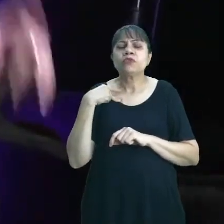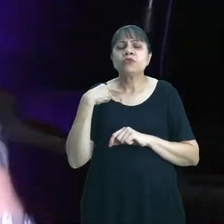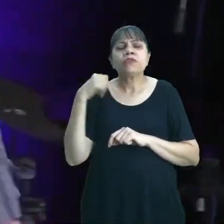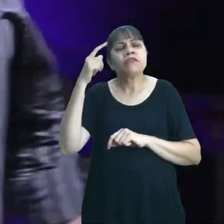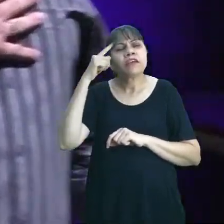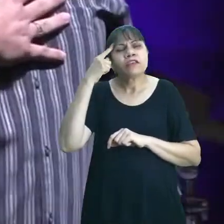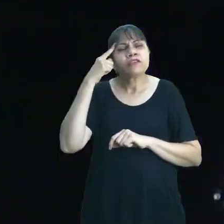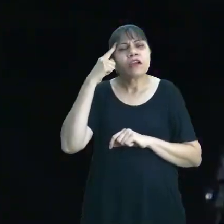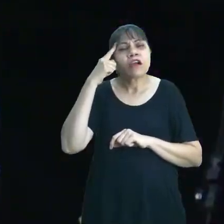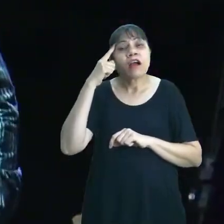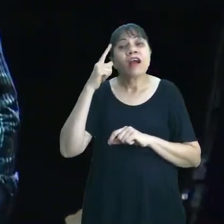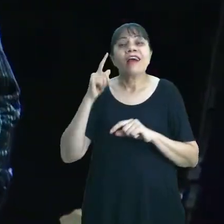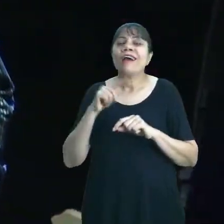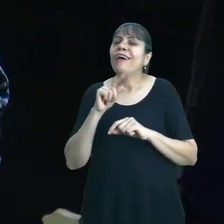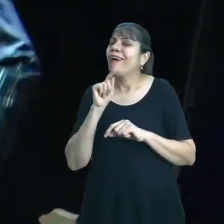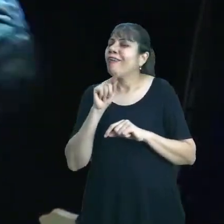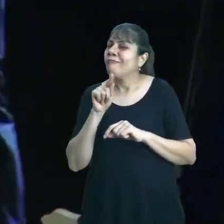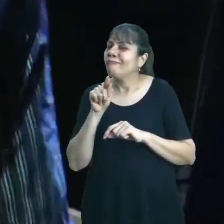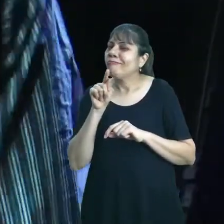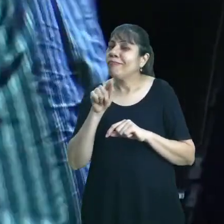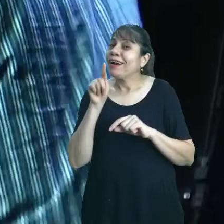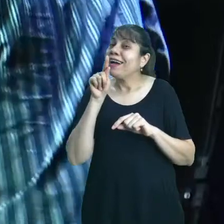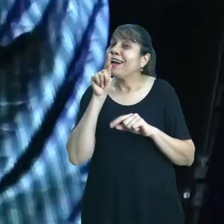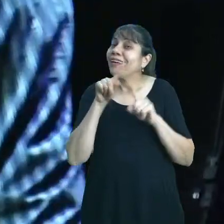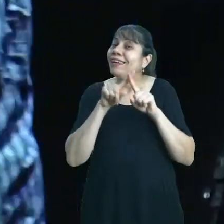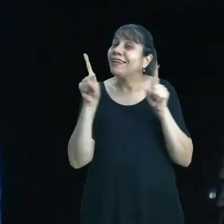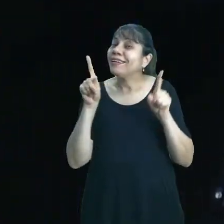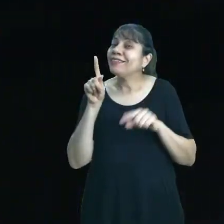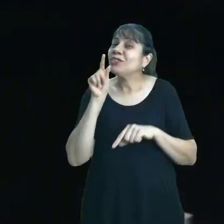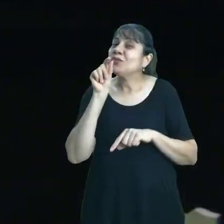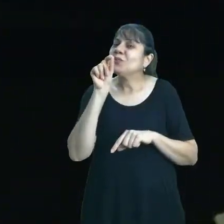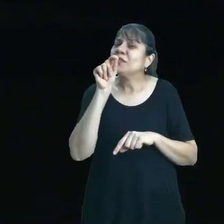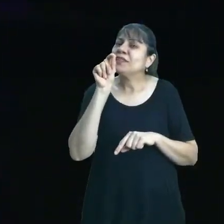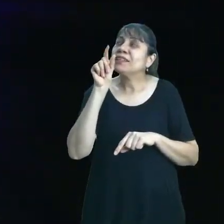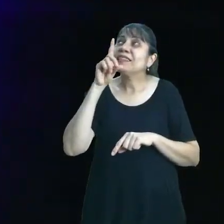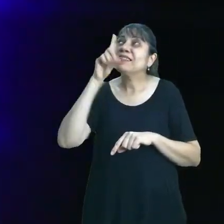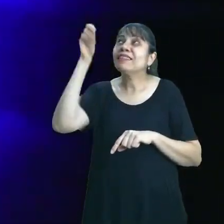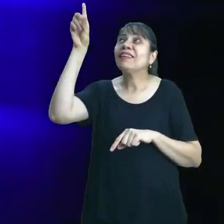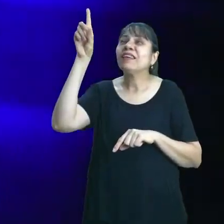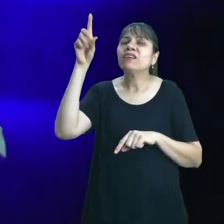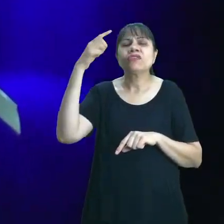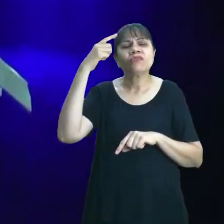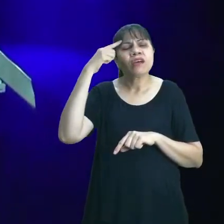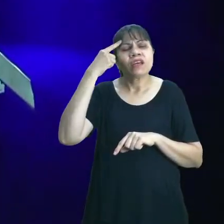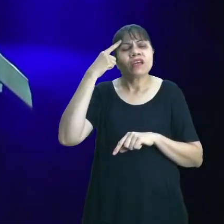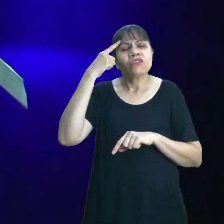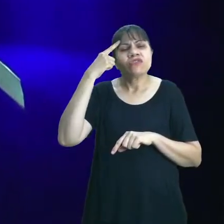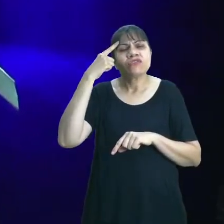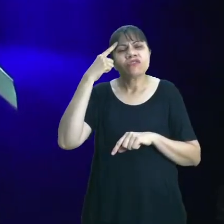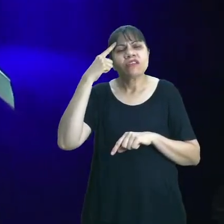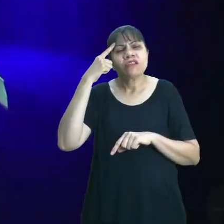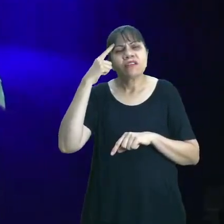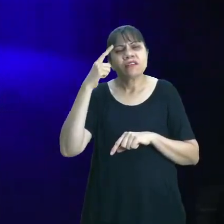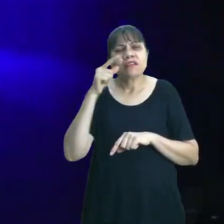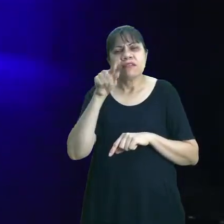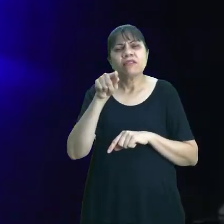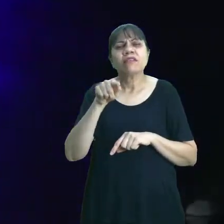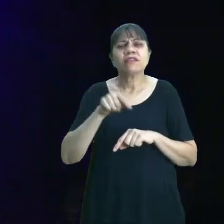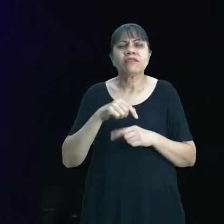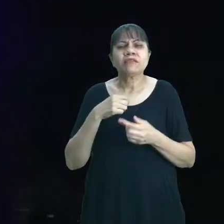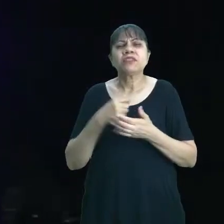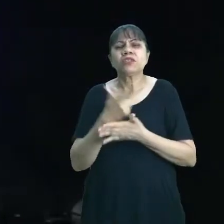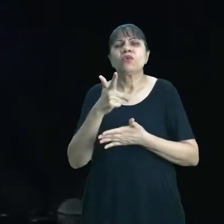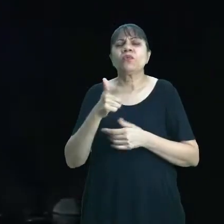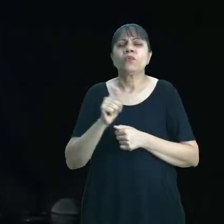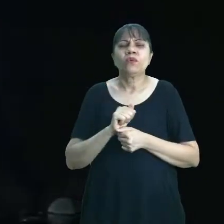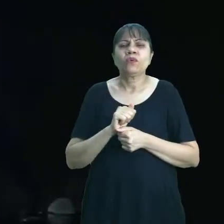os olhos de Deus estão em todos os lugares. Isso é desenvolver um coração temente a Deus no coração do seu filho.